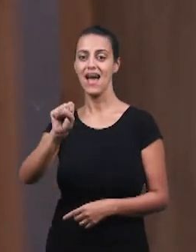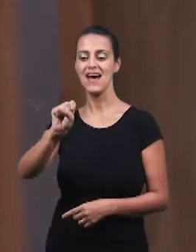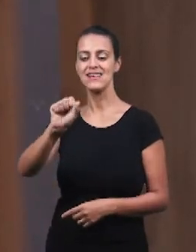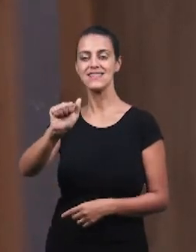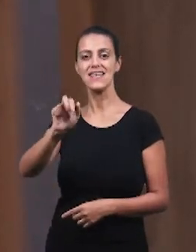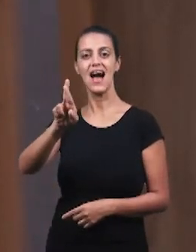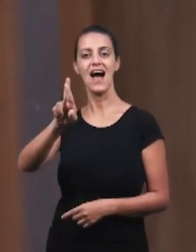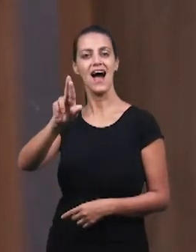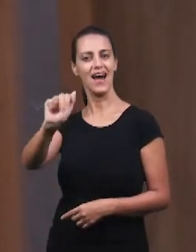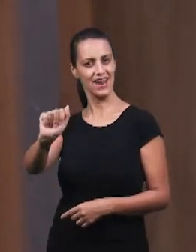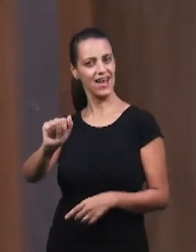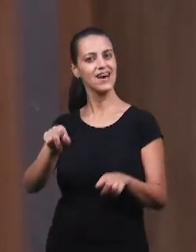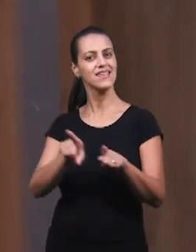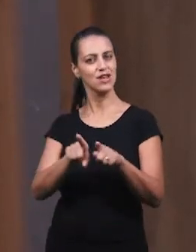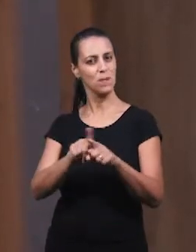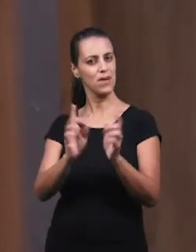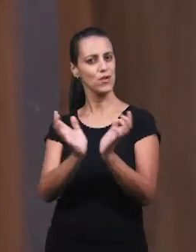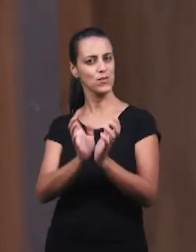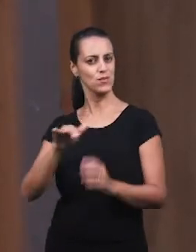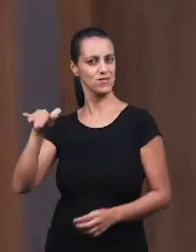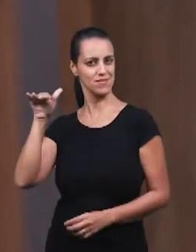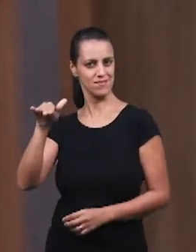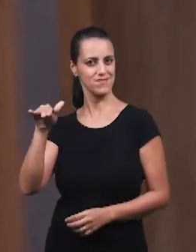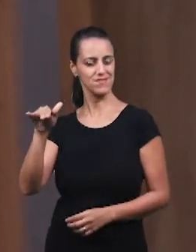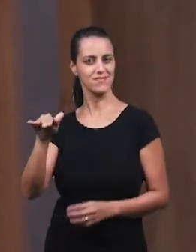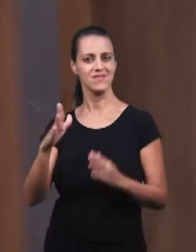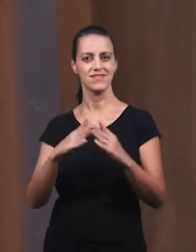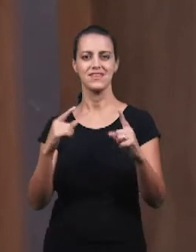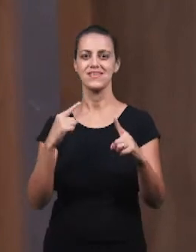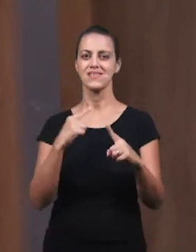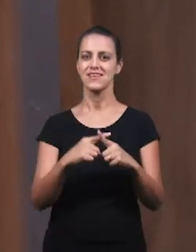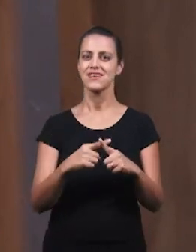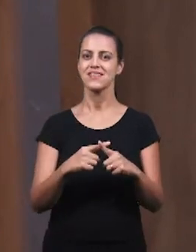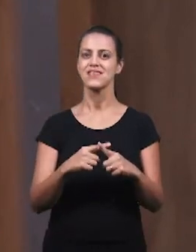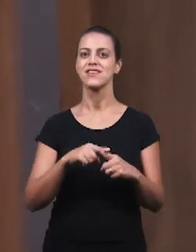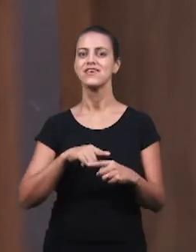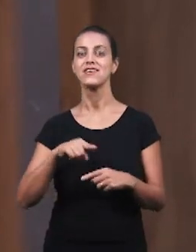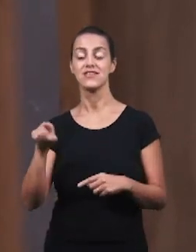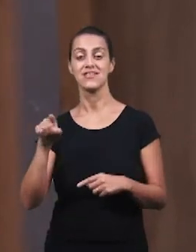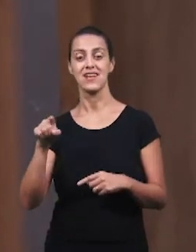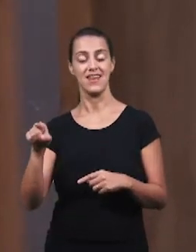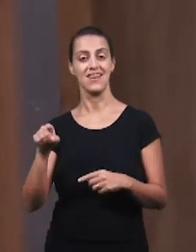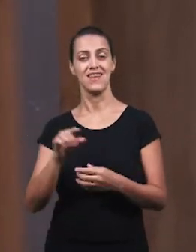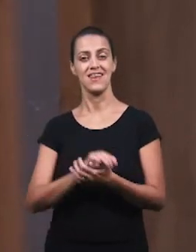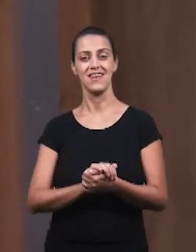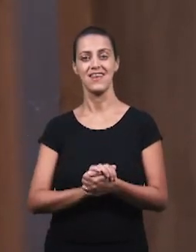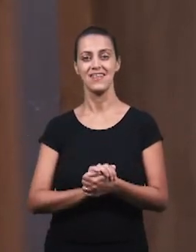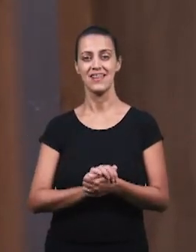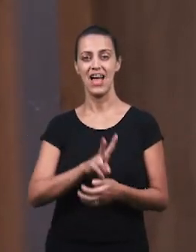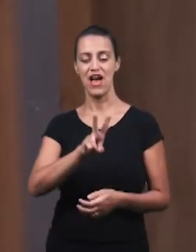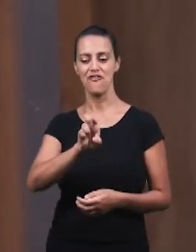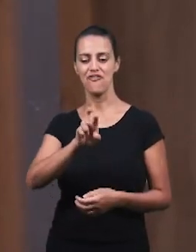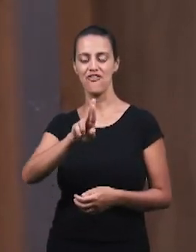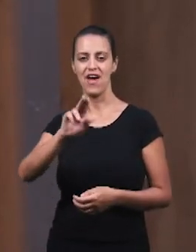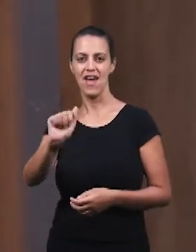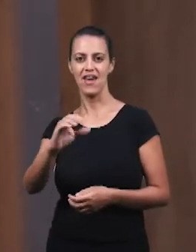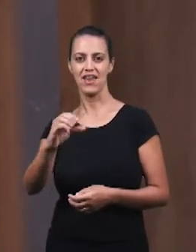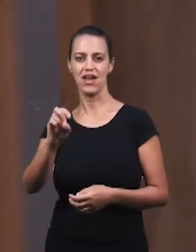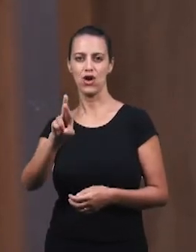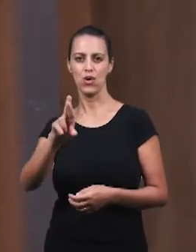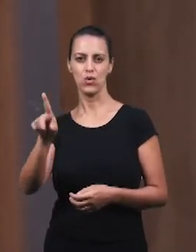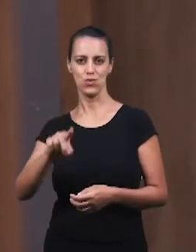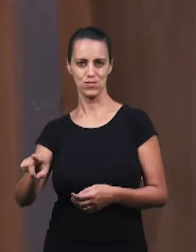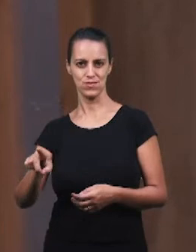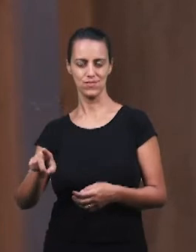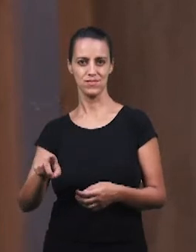Sara. A Sara é da classe de intermediários da igreja de Vera Cruz, lá na cidade de Passo Fundo. E por último, a